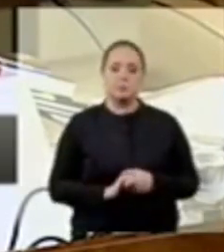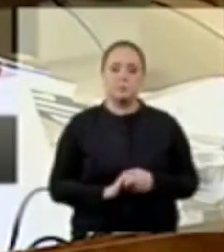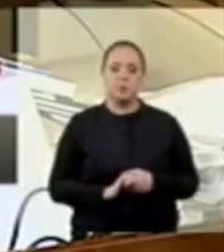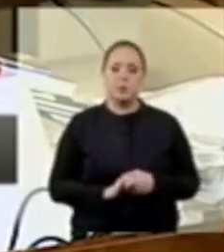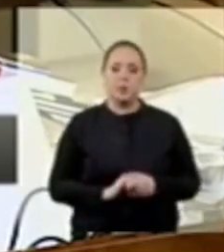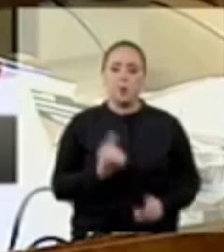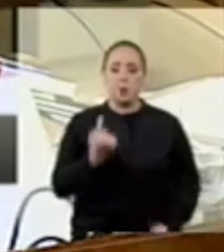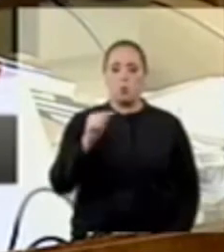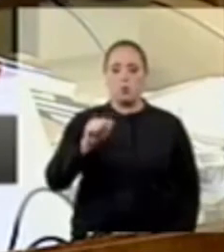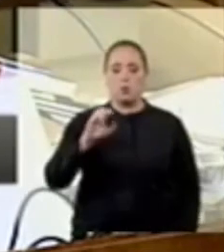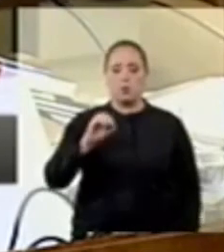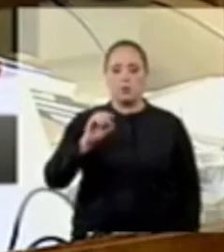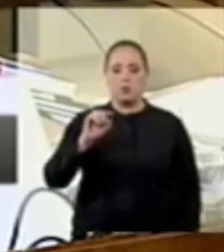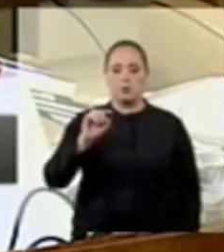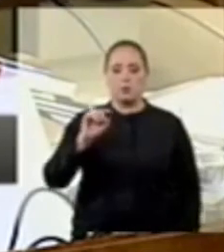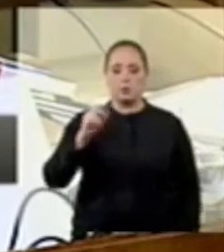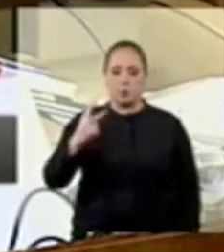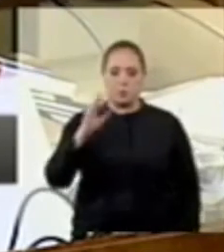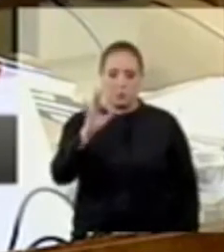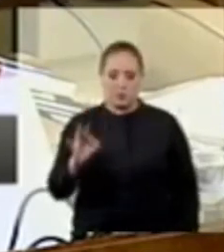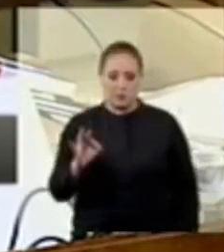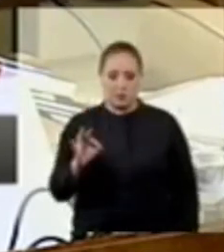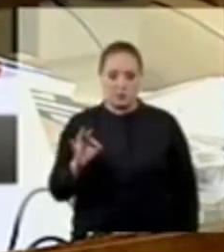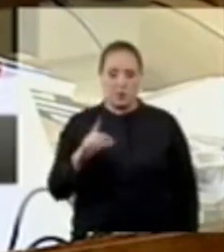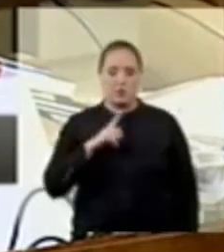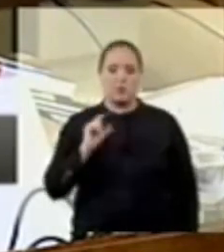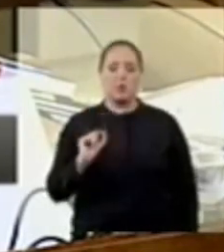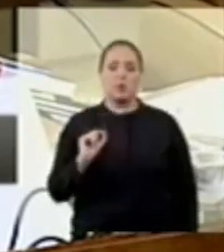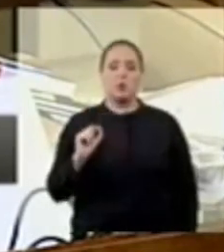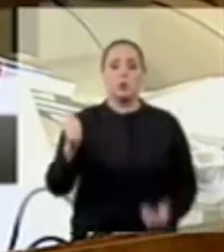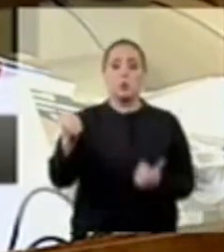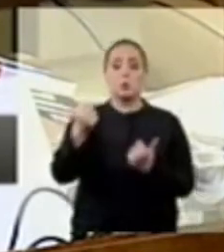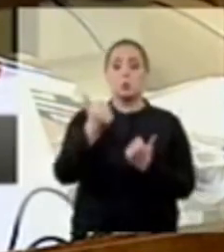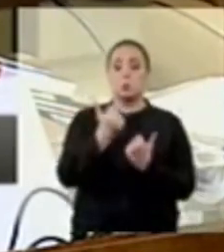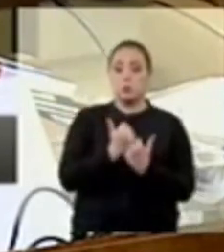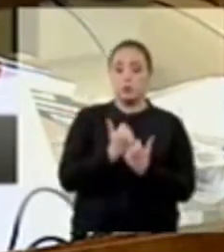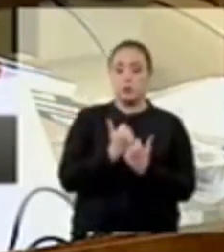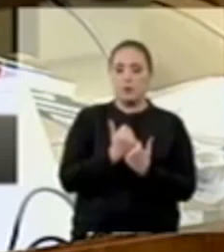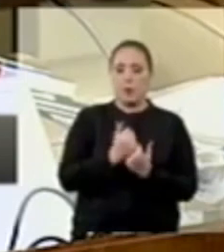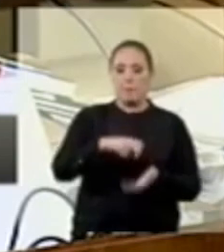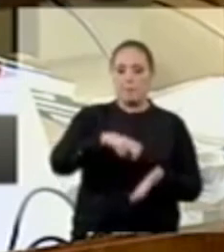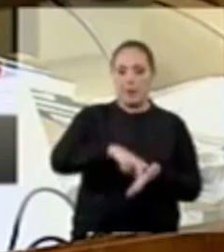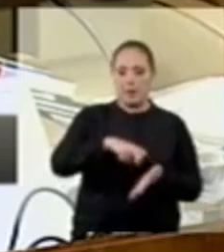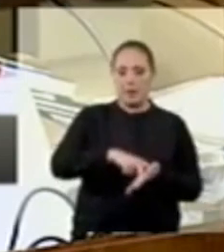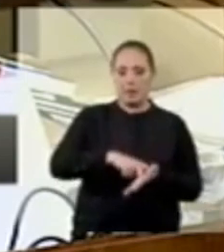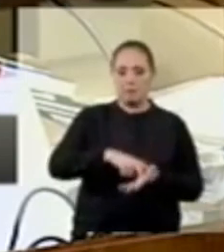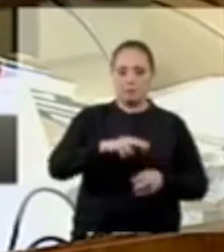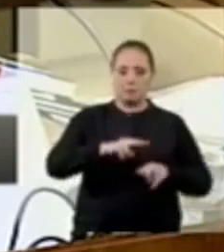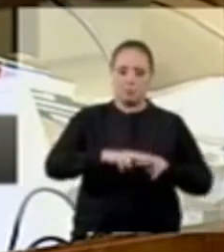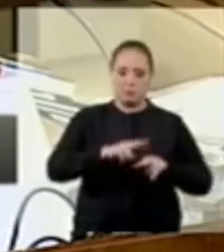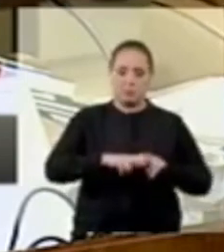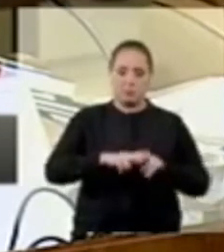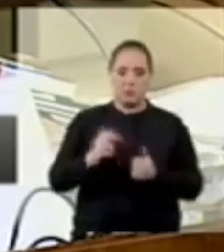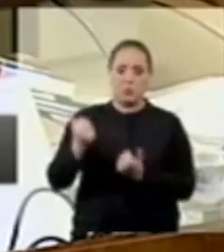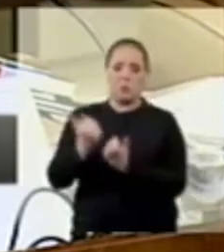1,02 por cento dos casos houve substituição da pena restritiva de liberdade pela restritiva